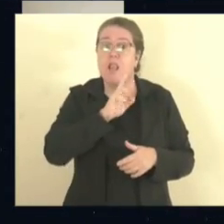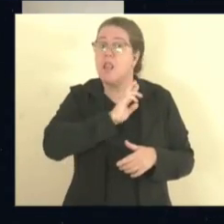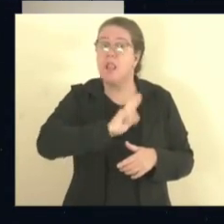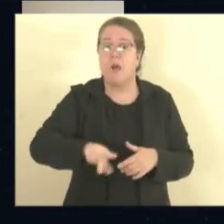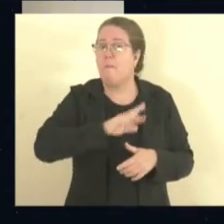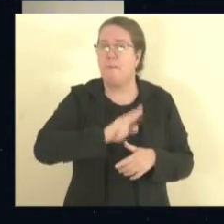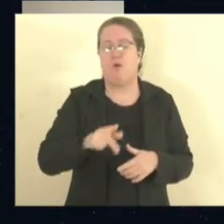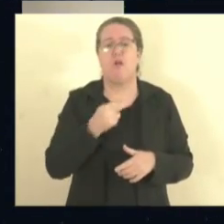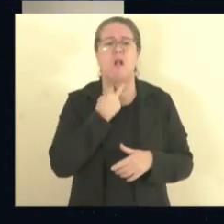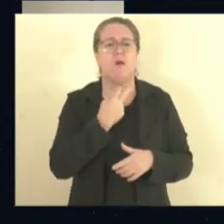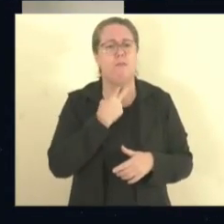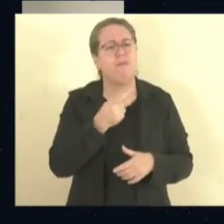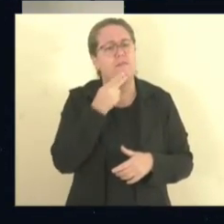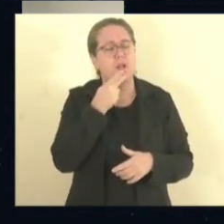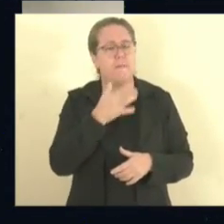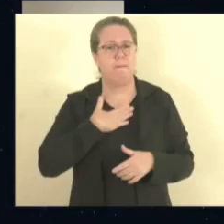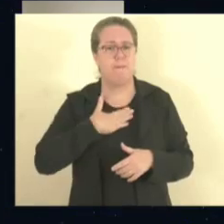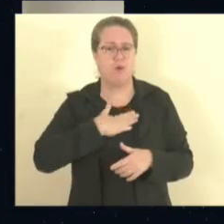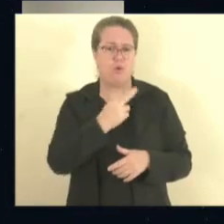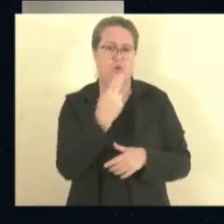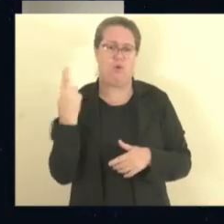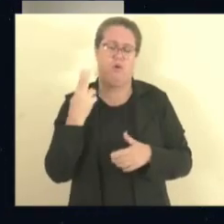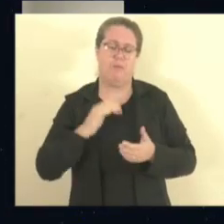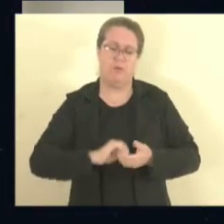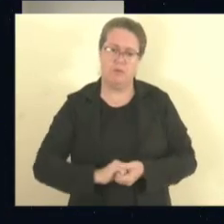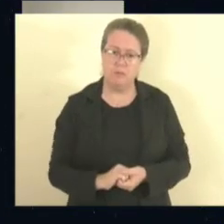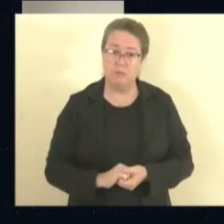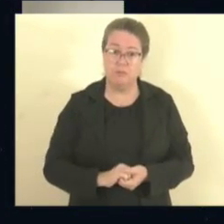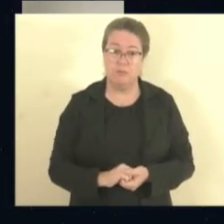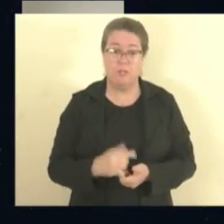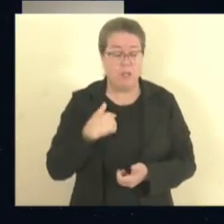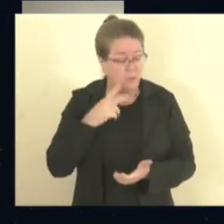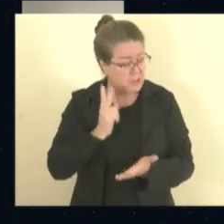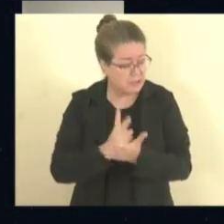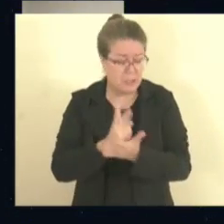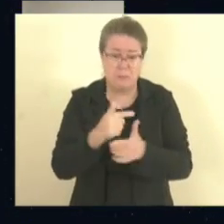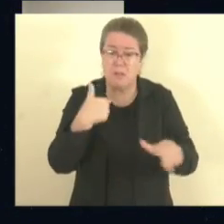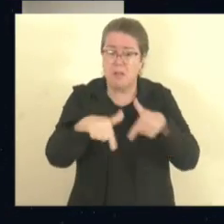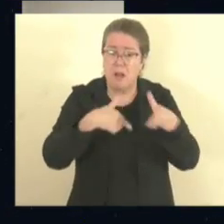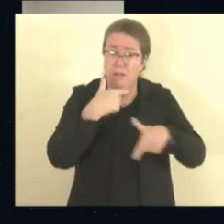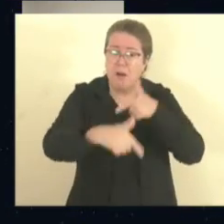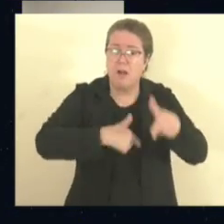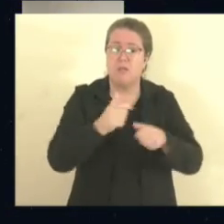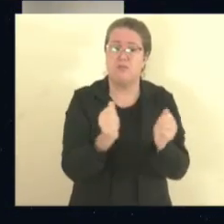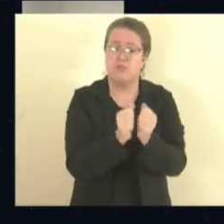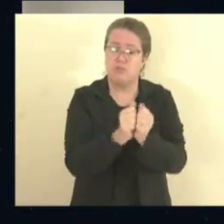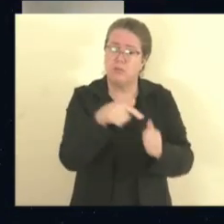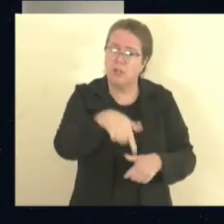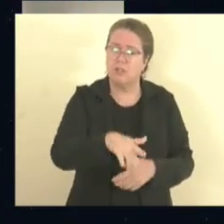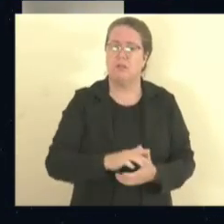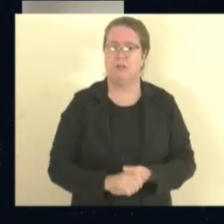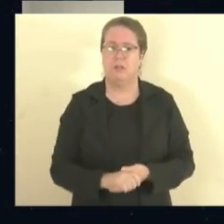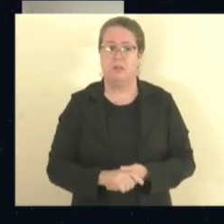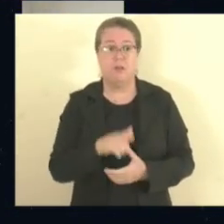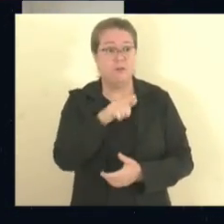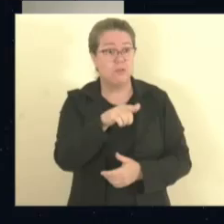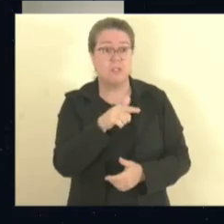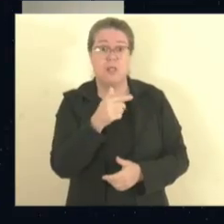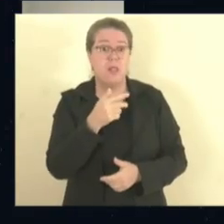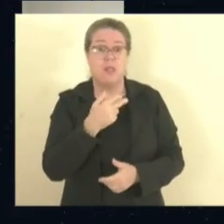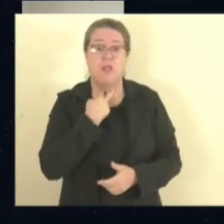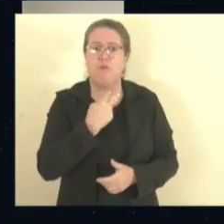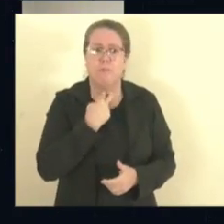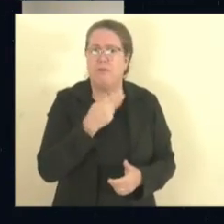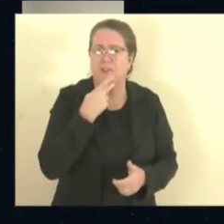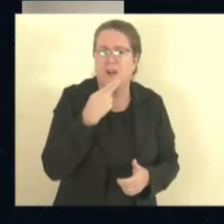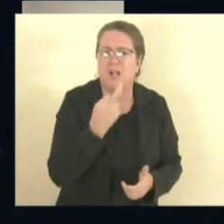Vossa Excelência. Sempre nos demos bem. Nos demos bem no plenário. Vossa Excelência não pode ficar fazendo, tem que acabar com essa prática